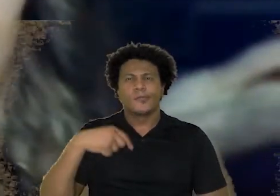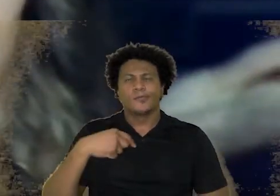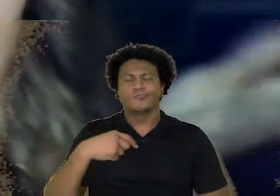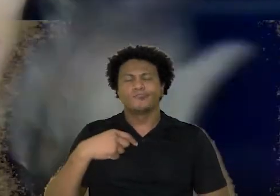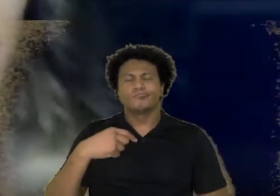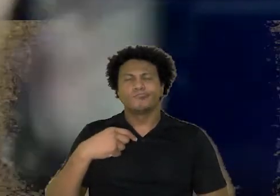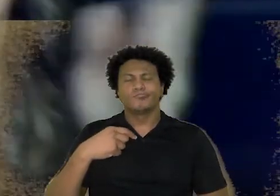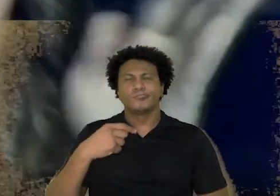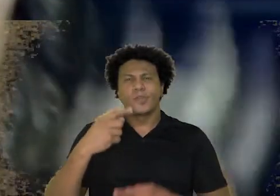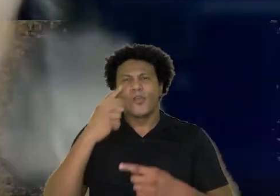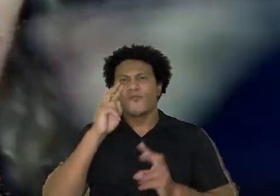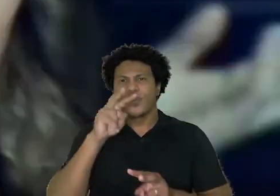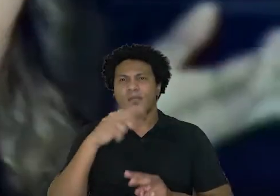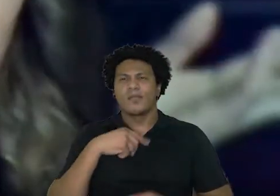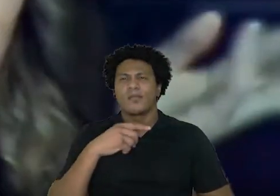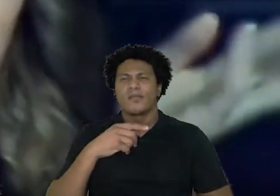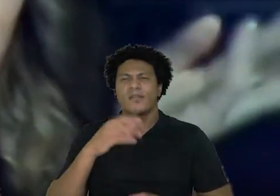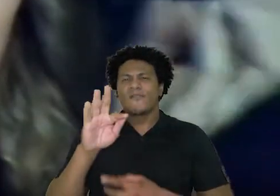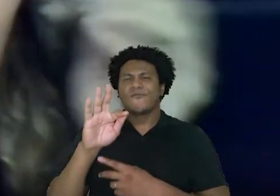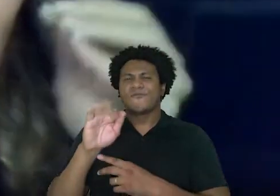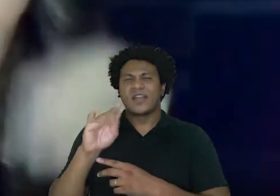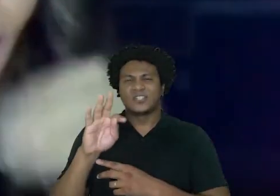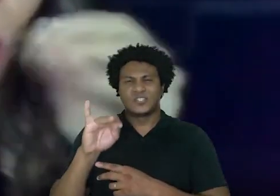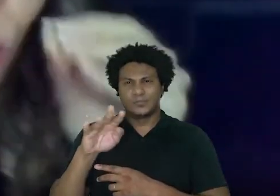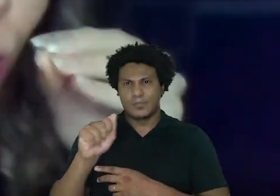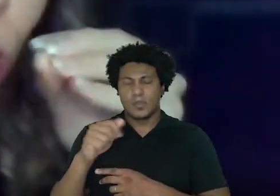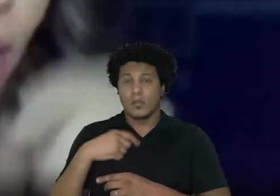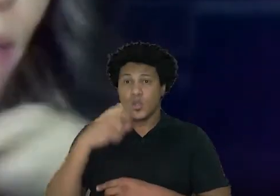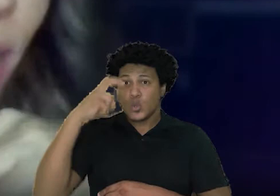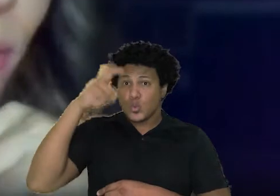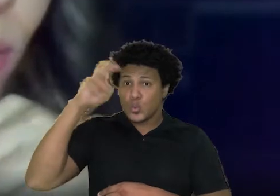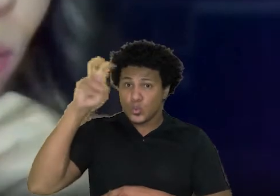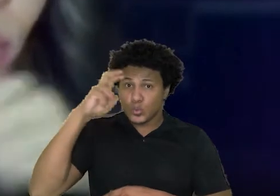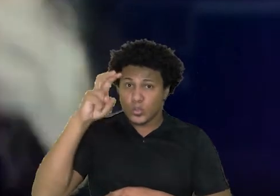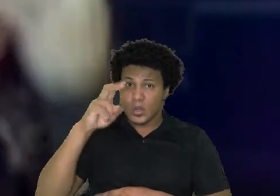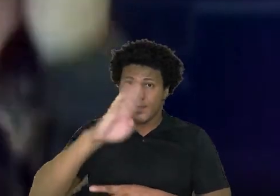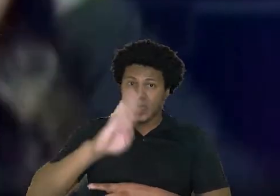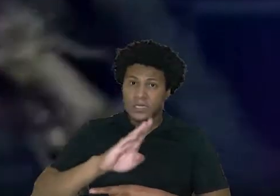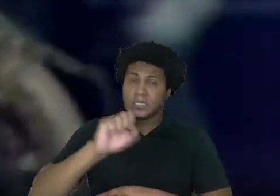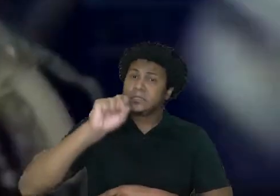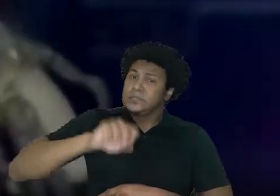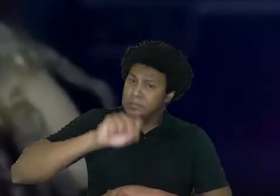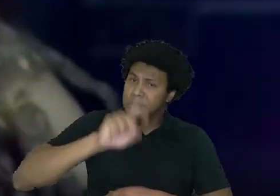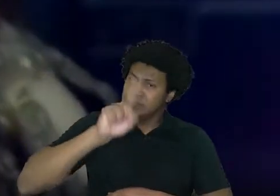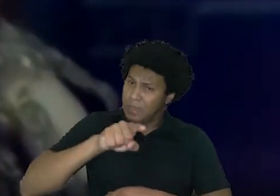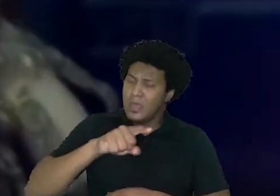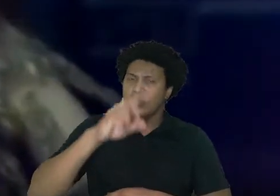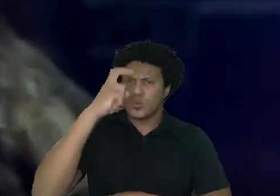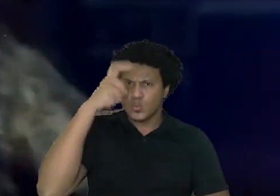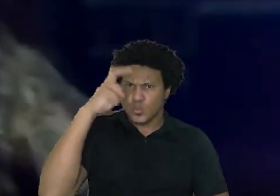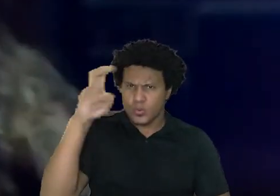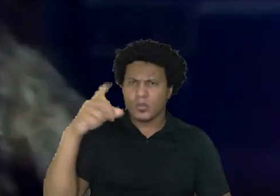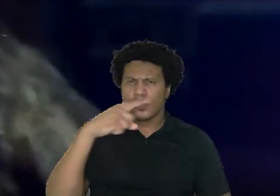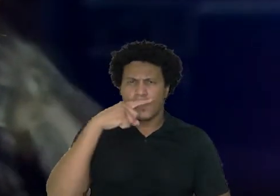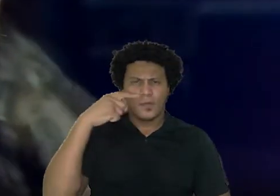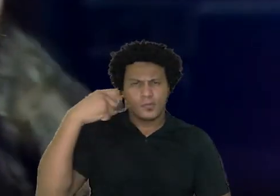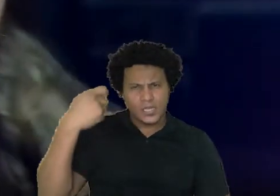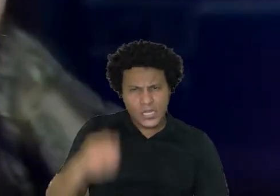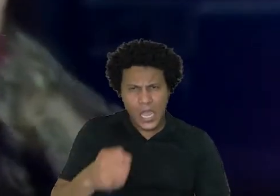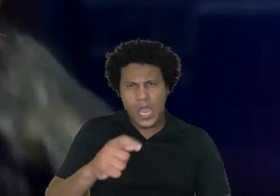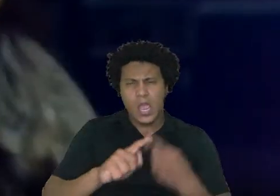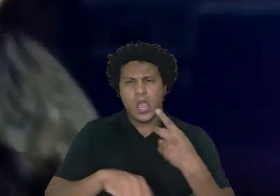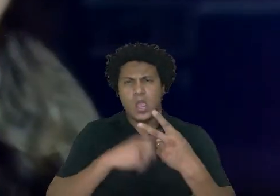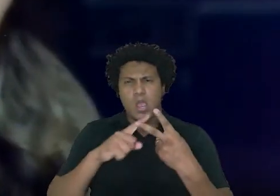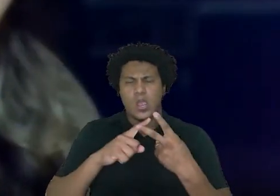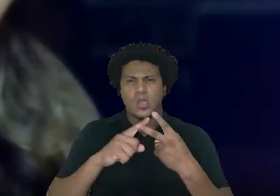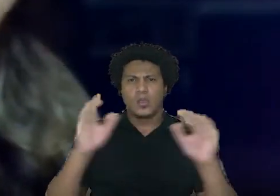da cultura, né? Falei setor cultural, mas a cultura deve. Porque a cultura, eu estava vendo, inclusive, uma fala da Cláudia Leitão. Ela